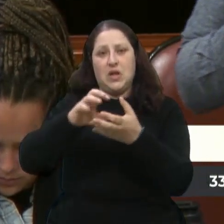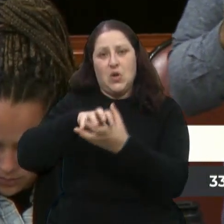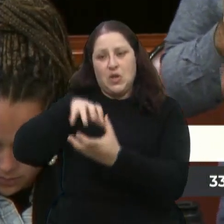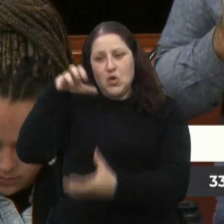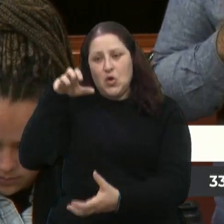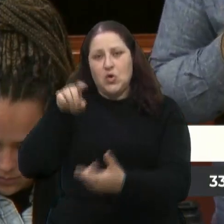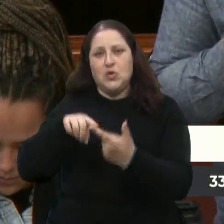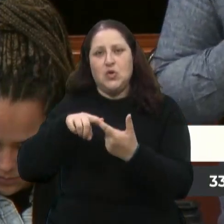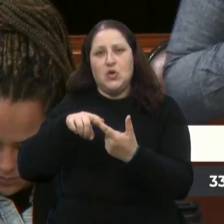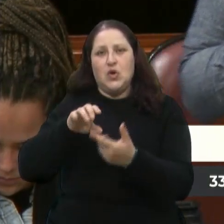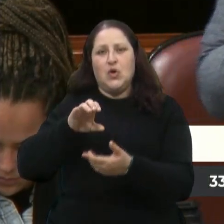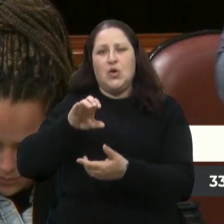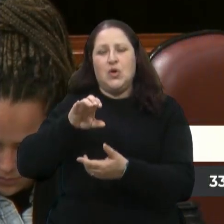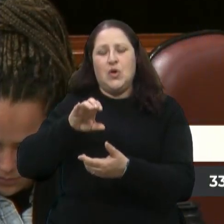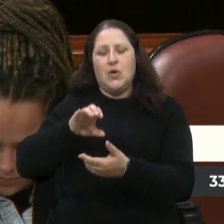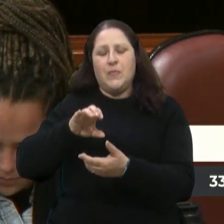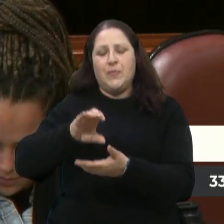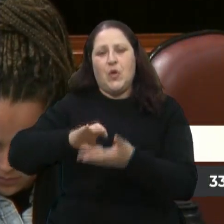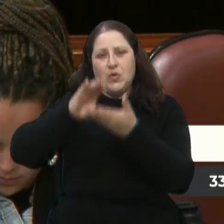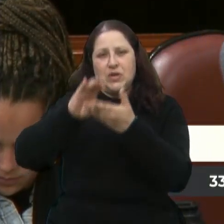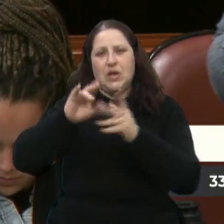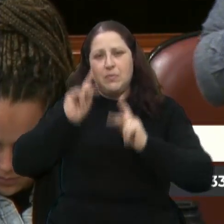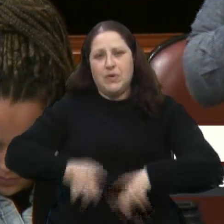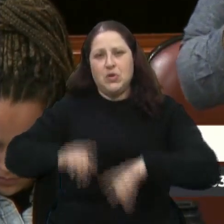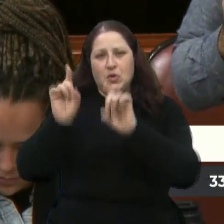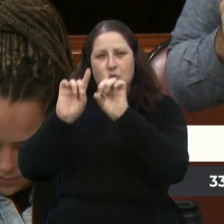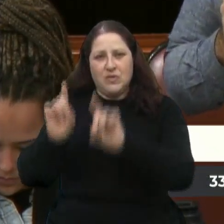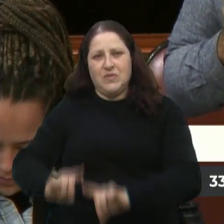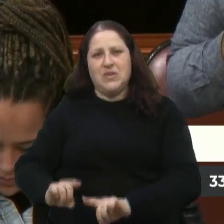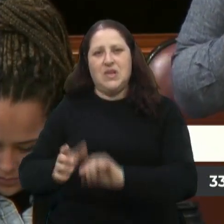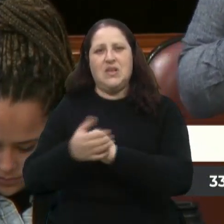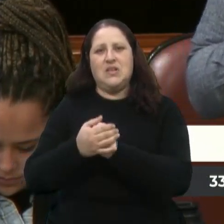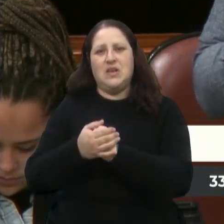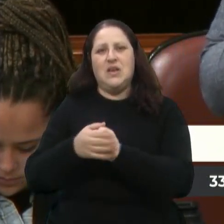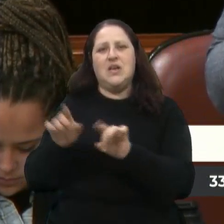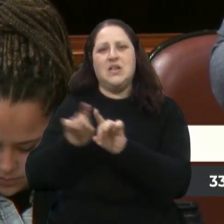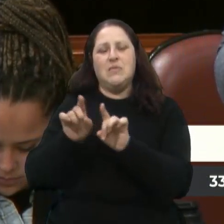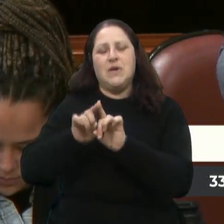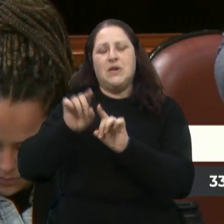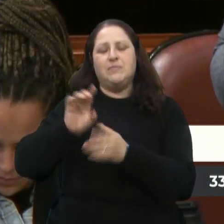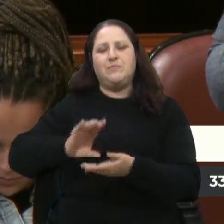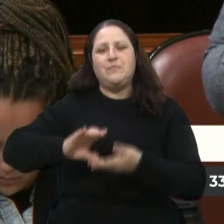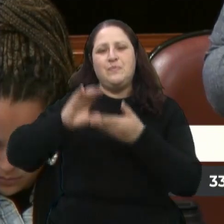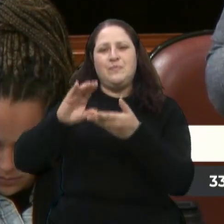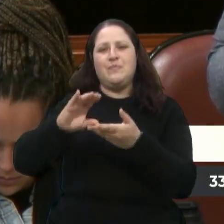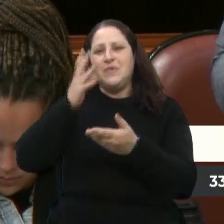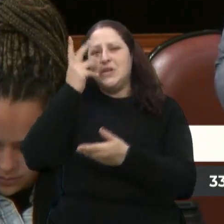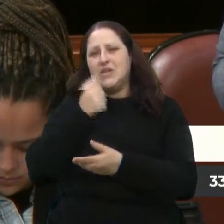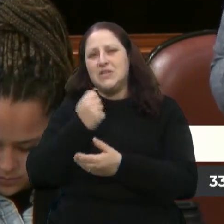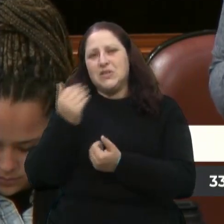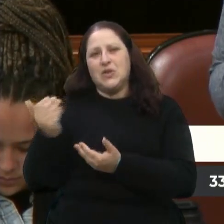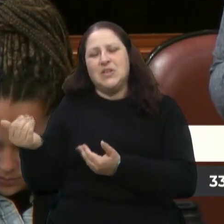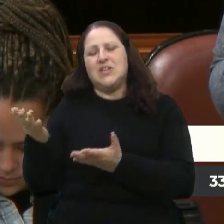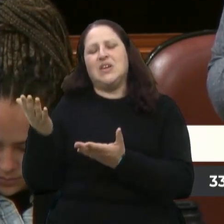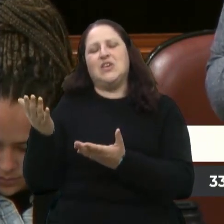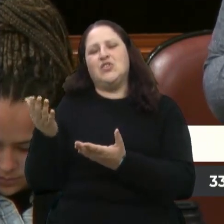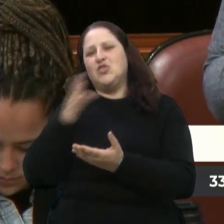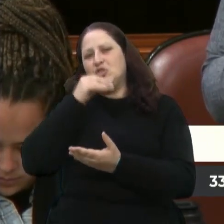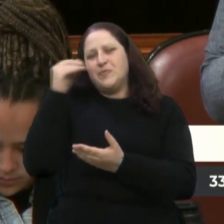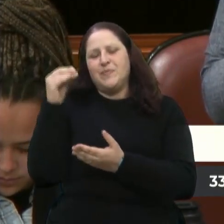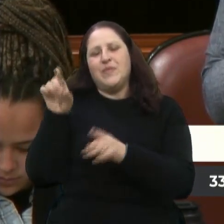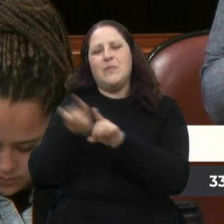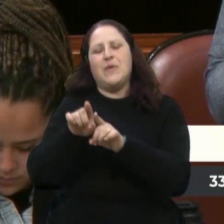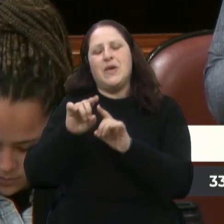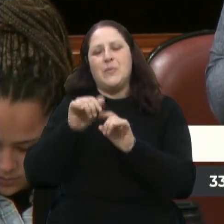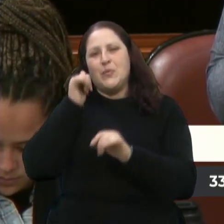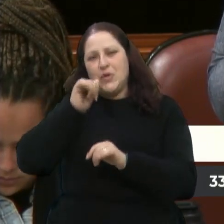com Deficiência, para que o Conselho, né, da Criança e do Adolescente, das Mulheres, enfim, todos os conselhos que